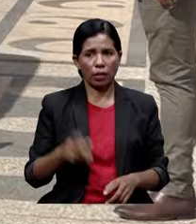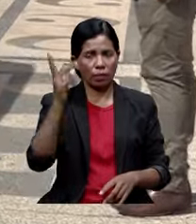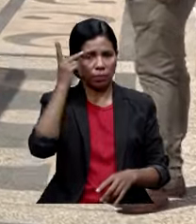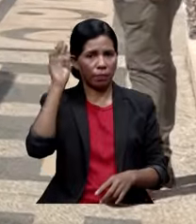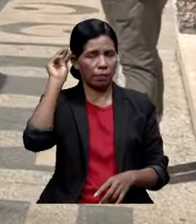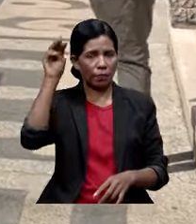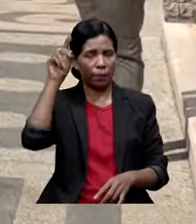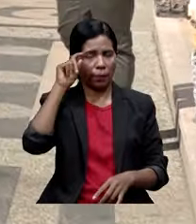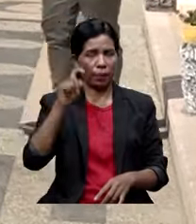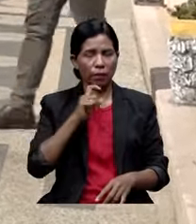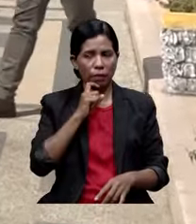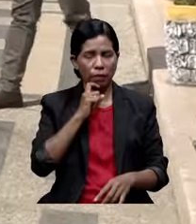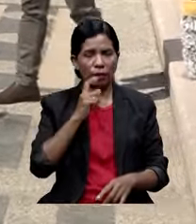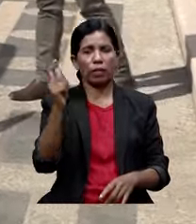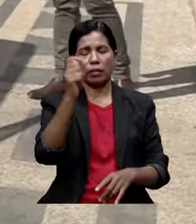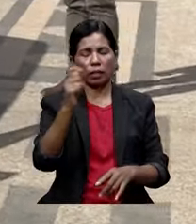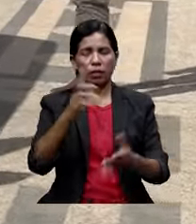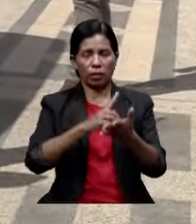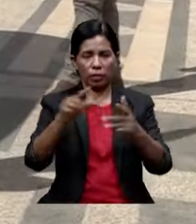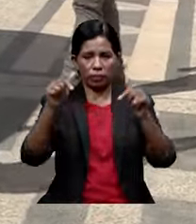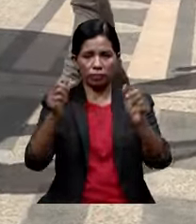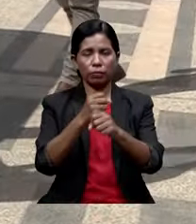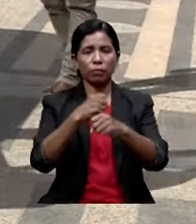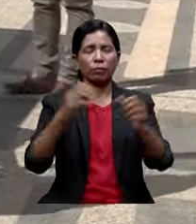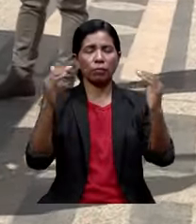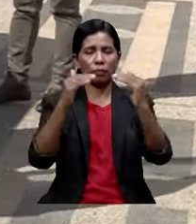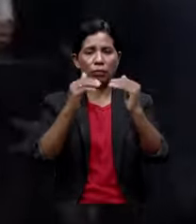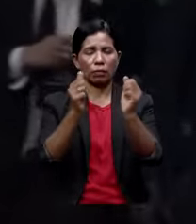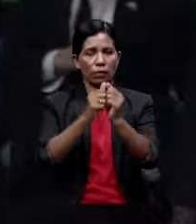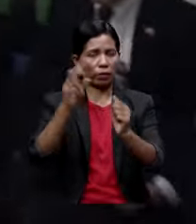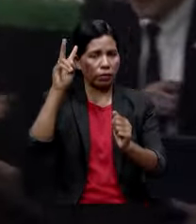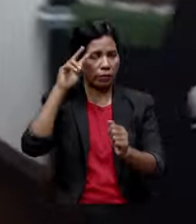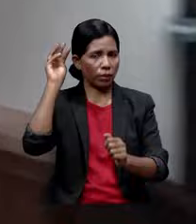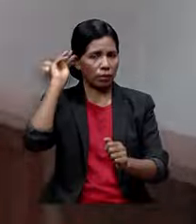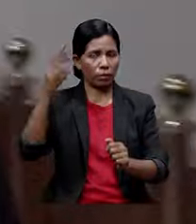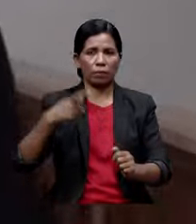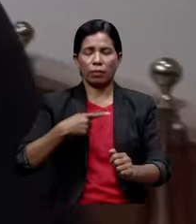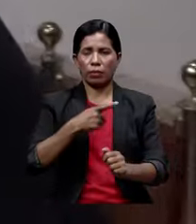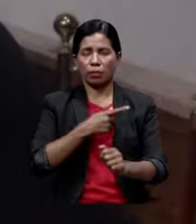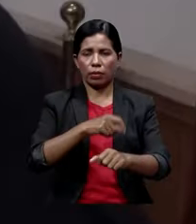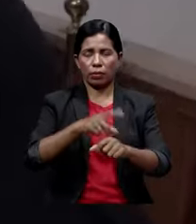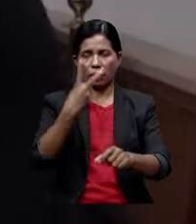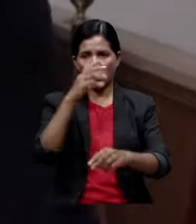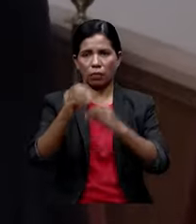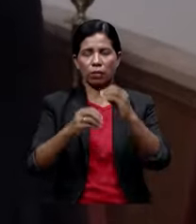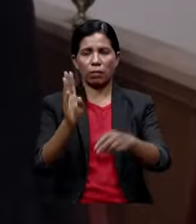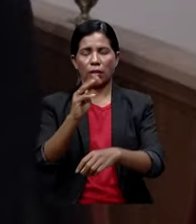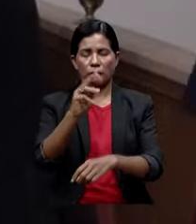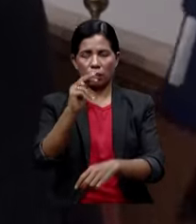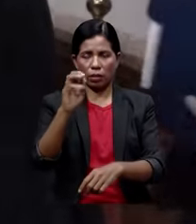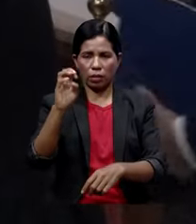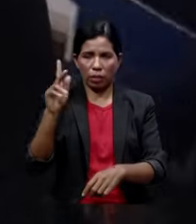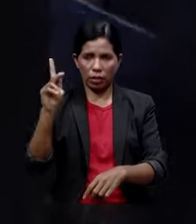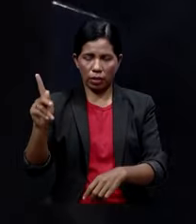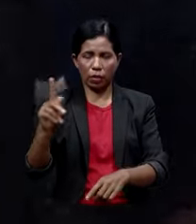Primeiro-ministro Kairala Xanana Guzmão, terça semana, né? Ao encontro com vice-ministro parlamentar para assunto negócios estrangeiros do Japão, onde